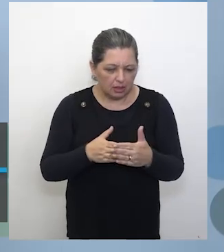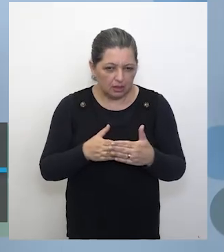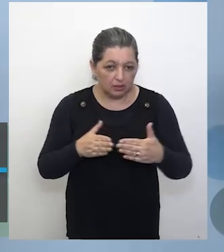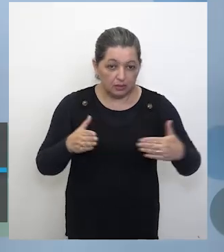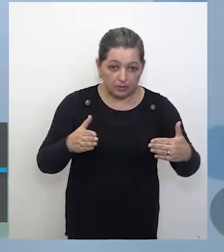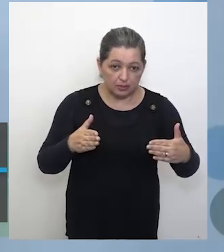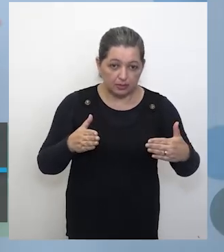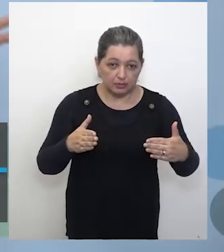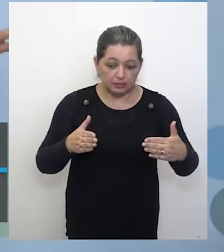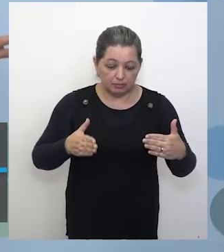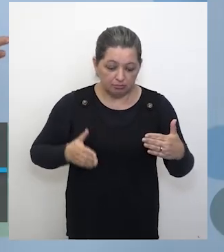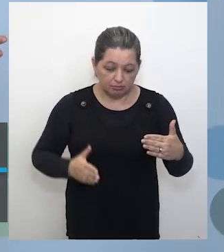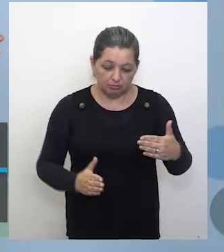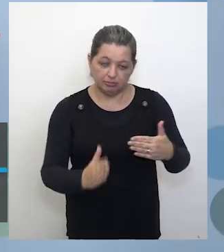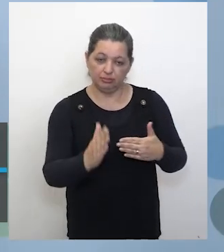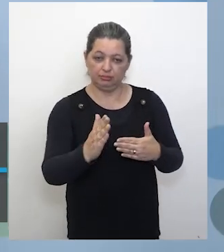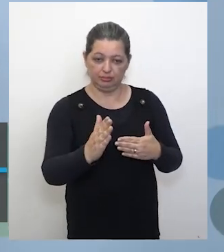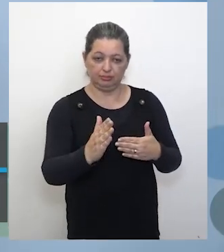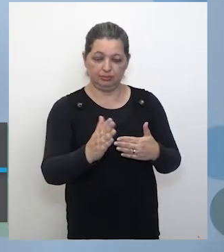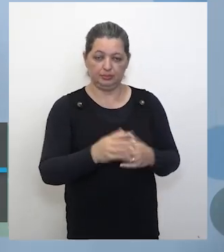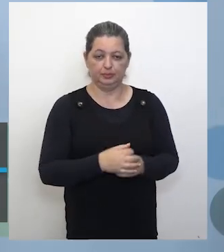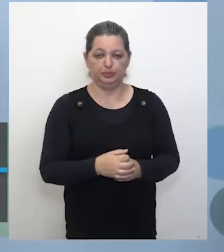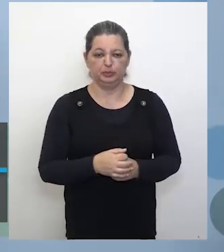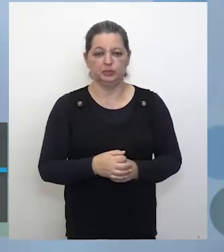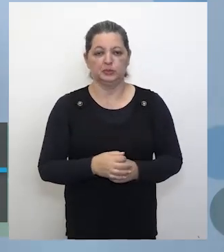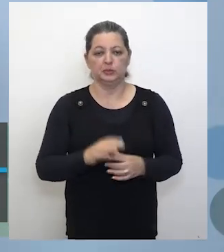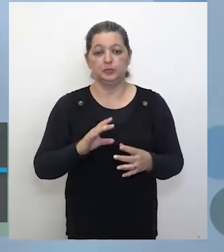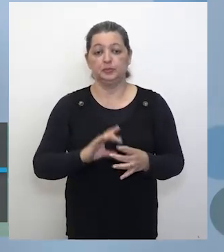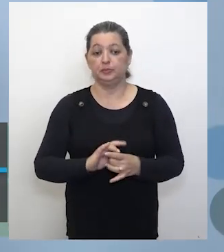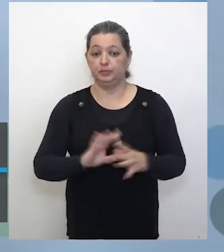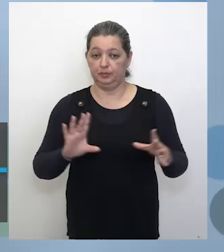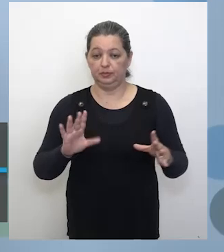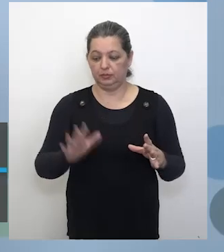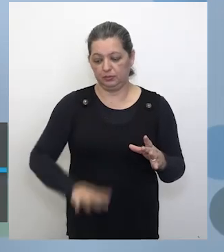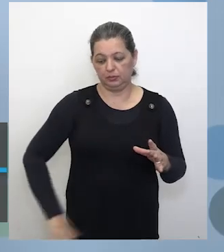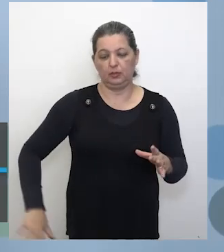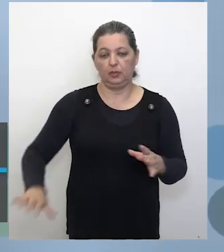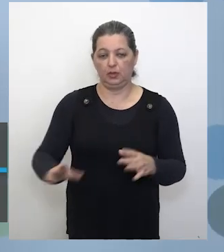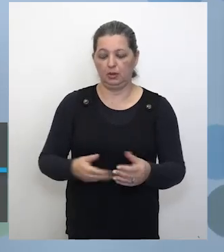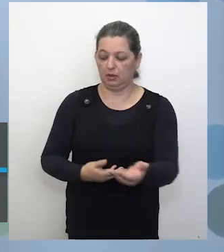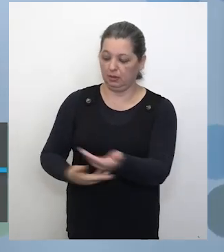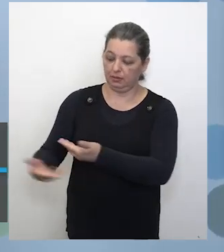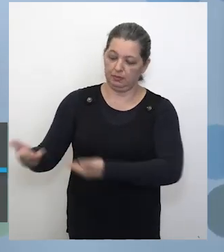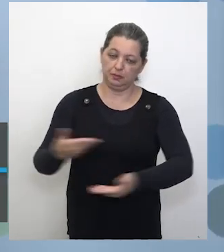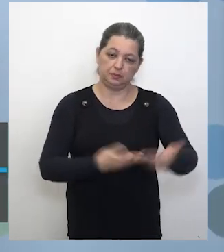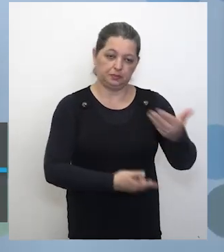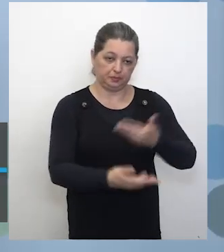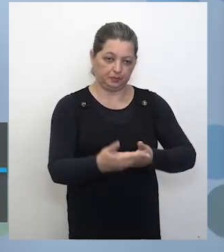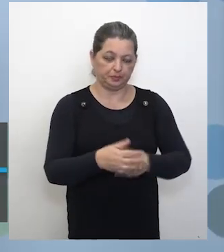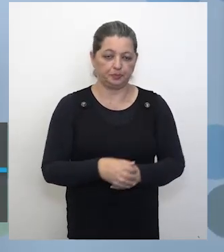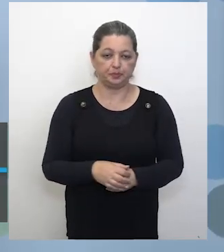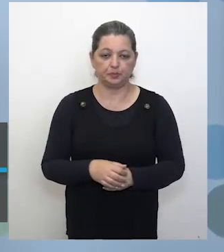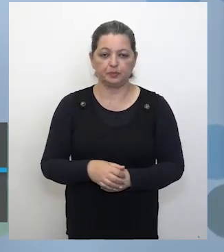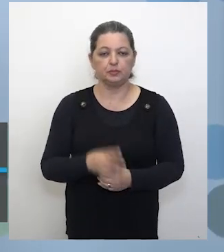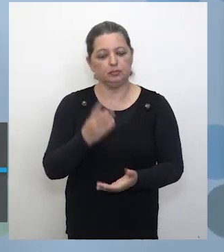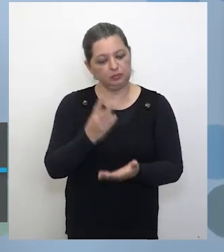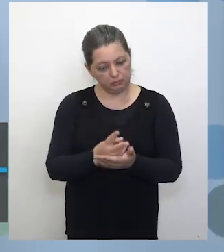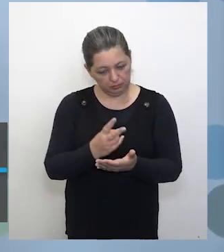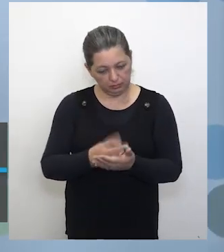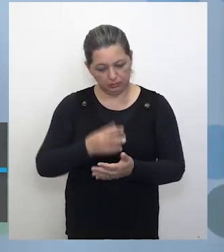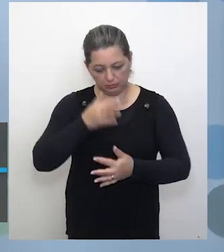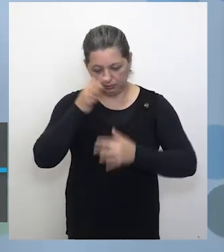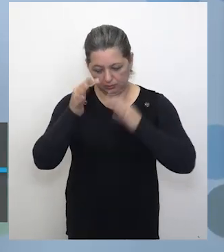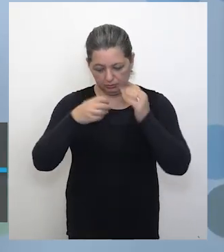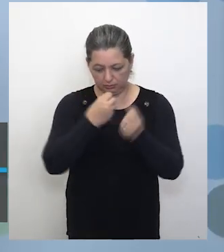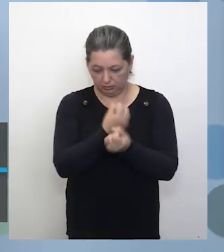esses limites eles sejam alargados e que o espaço seja compartilhado. Mesmo que aquele jardim tenha um